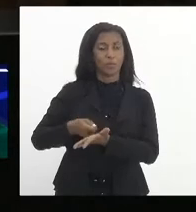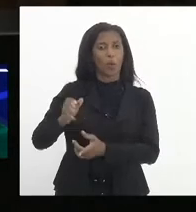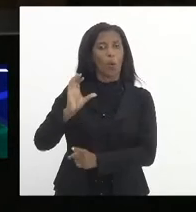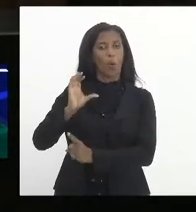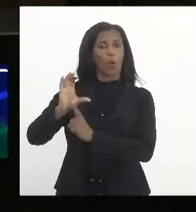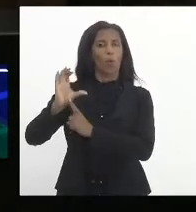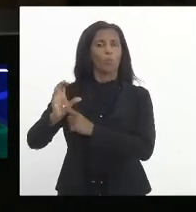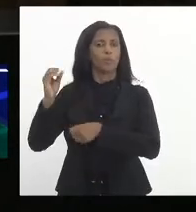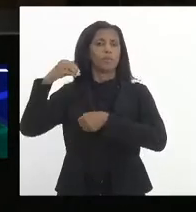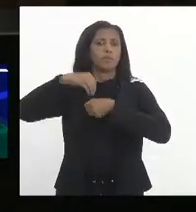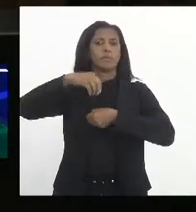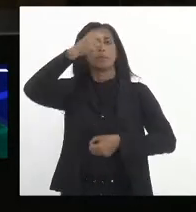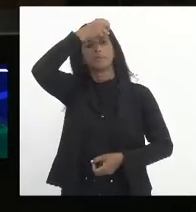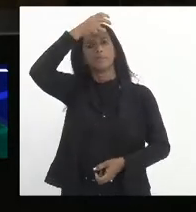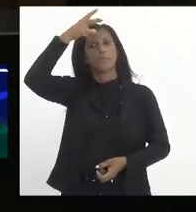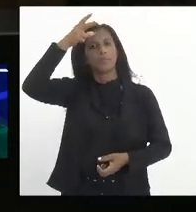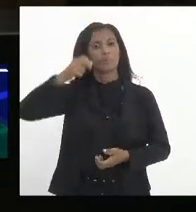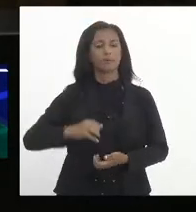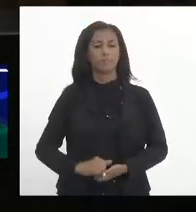prefeitura